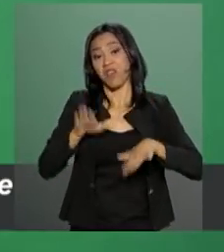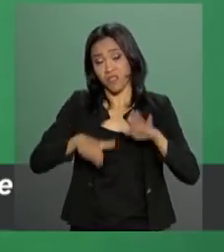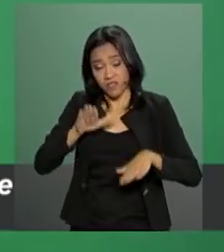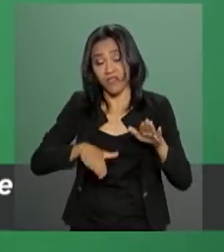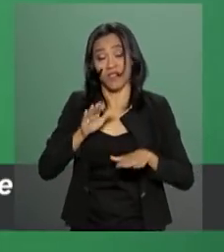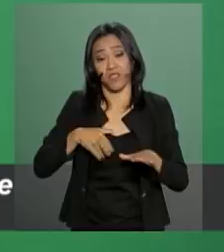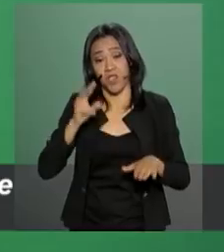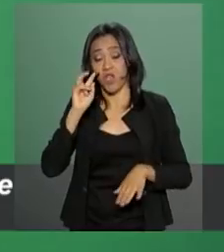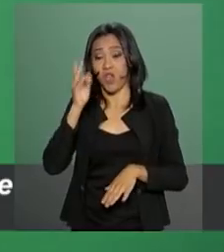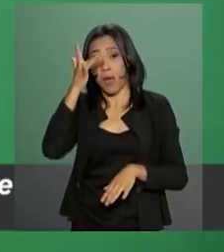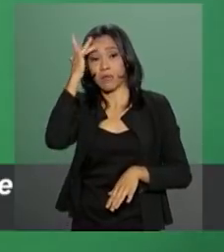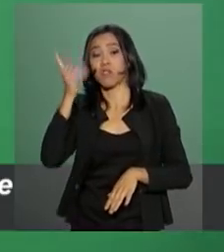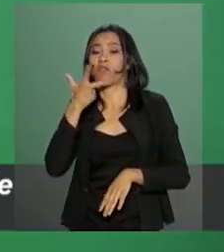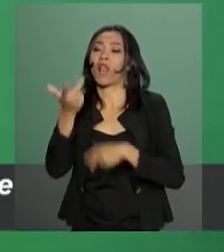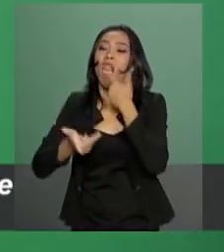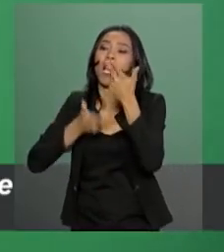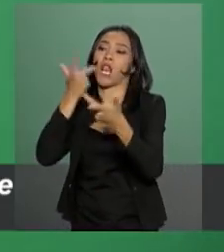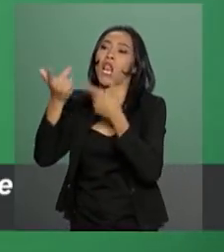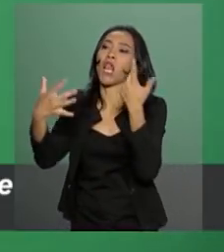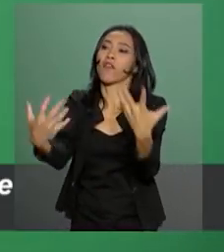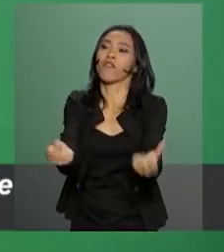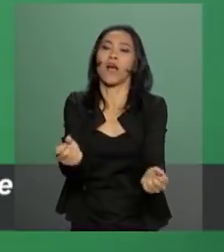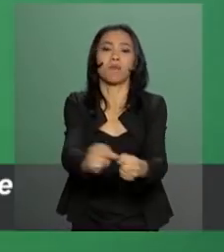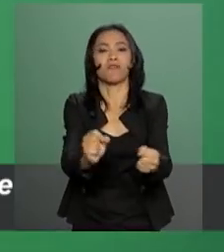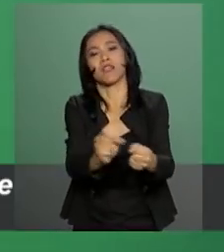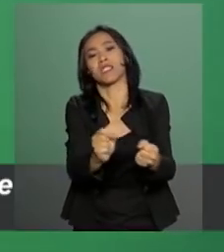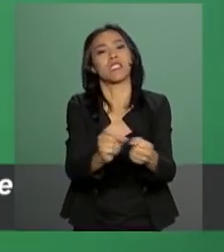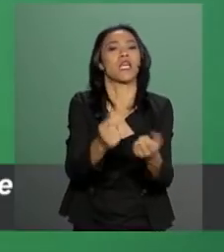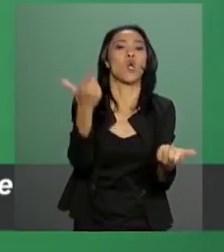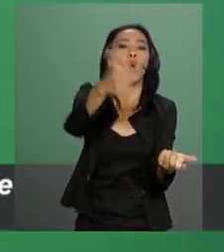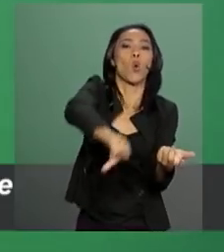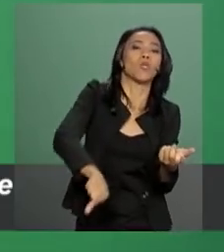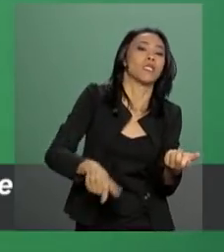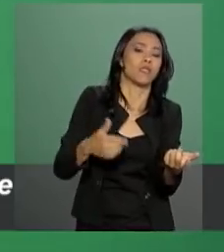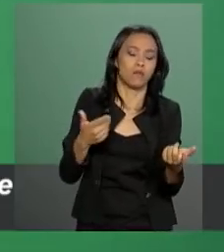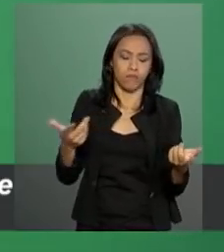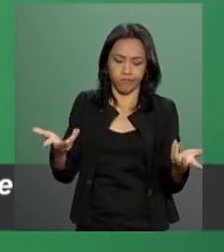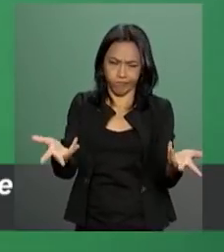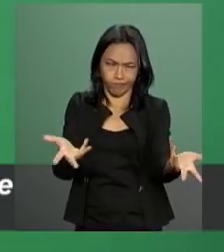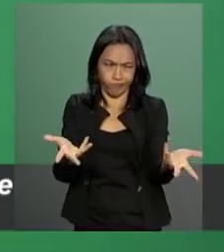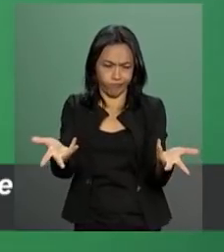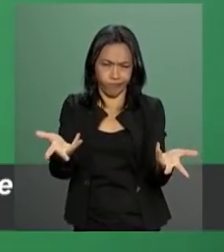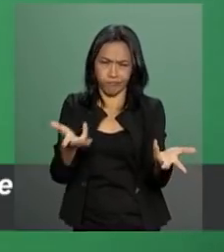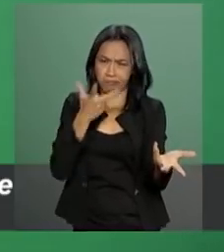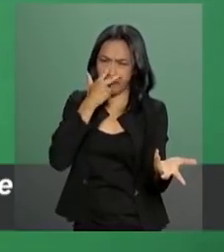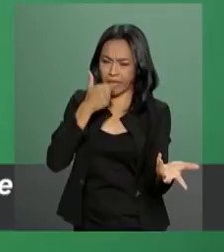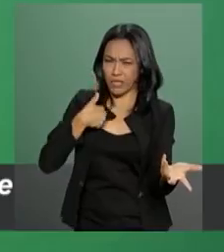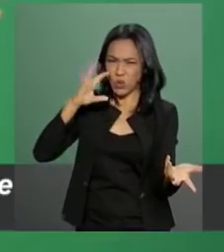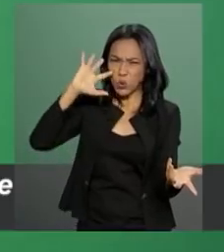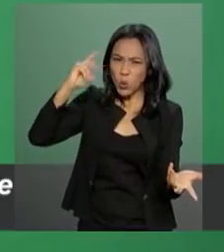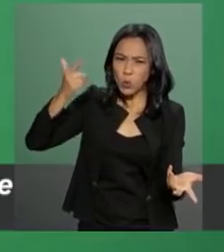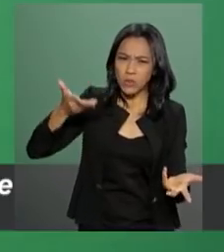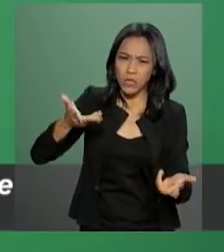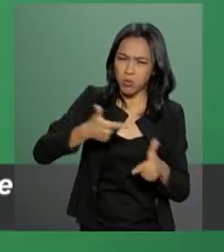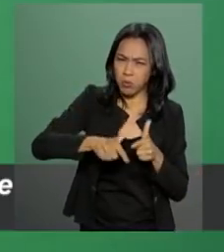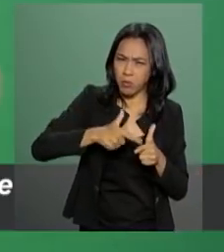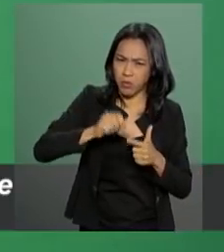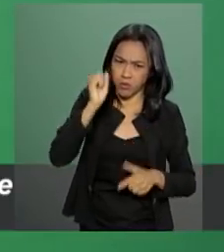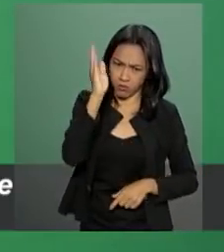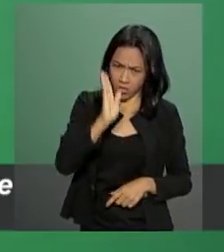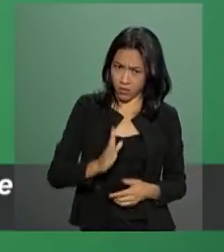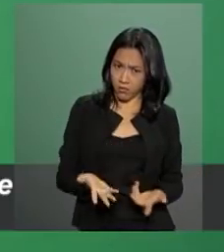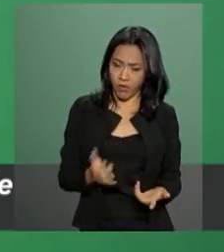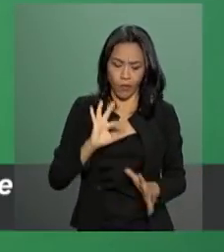eu vejo gente vamos fazer uma constituinte ea constituinte fosse a solução para os problemas nacionais